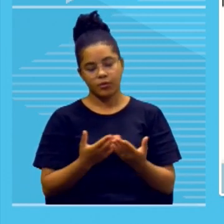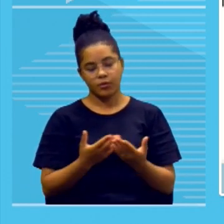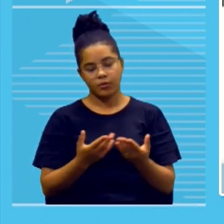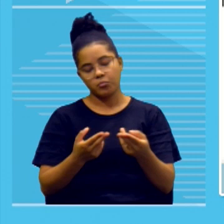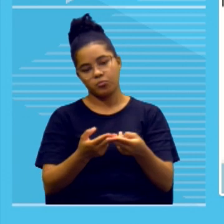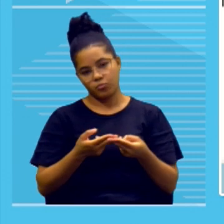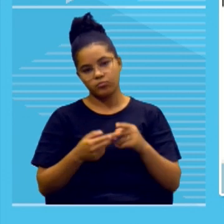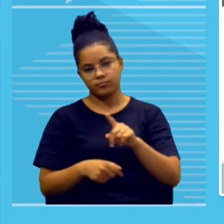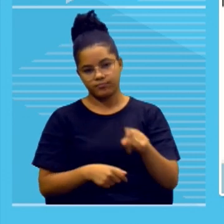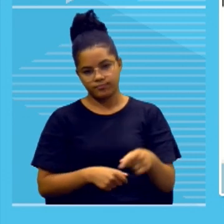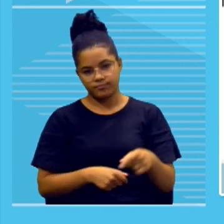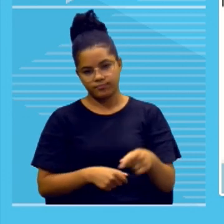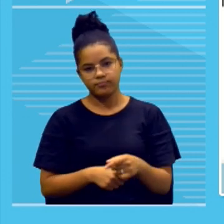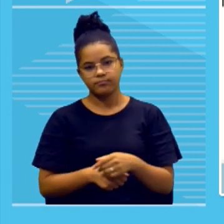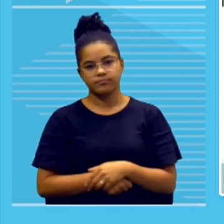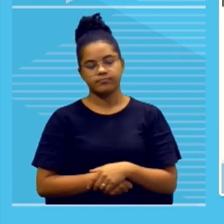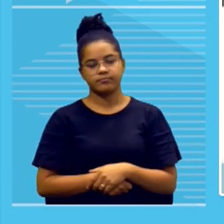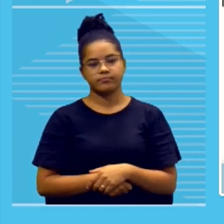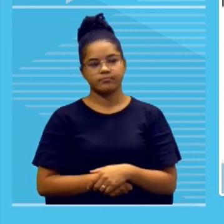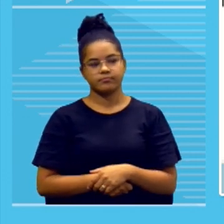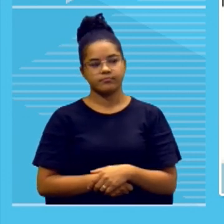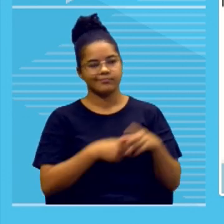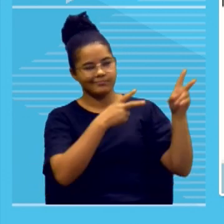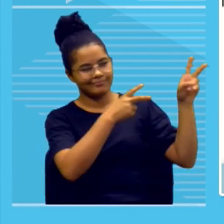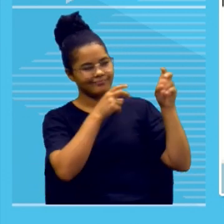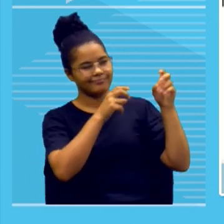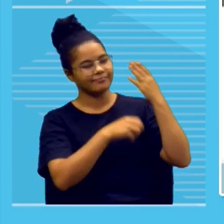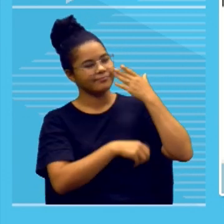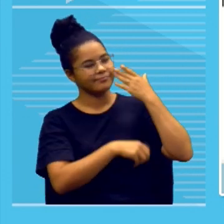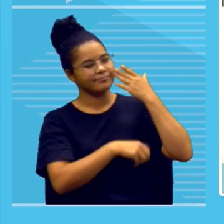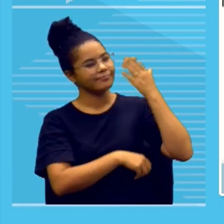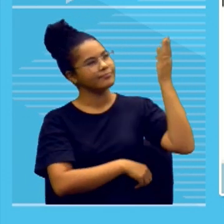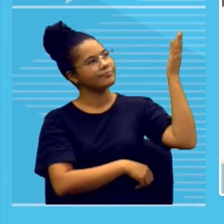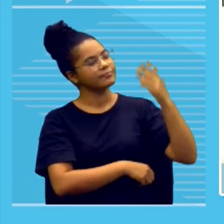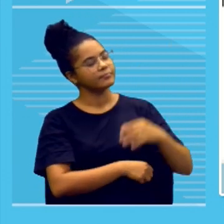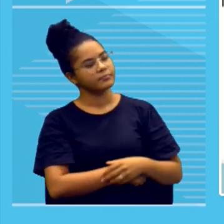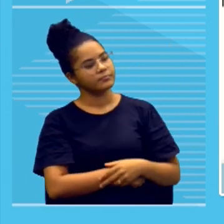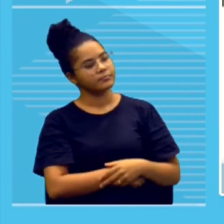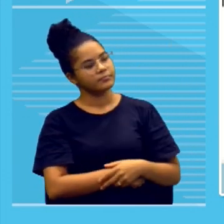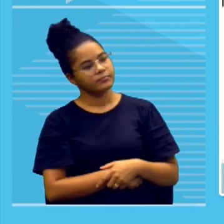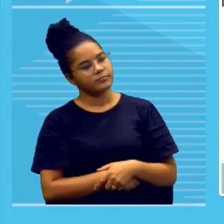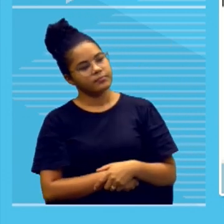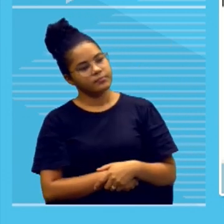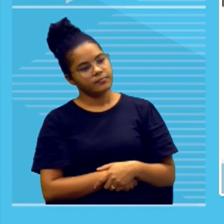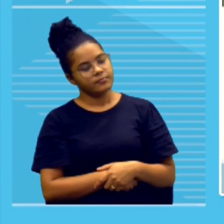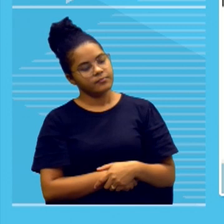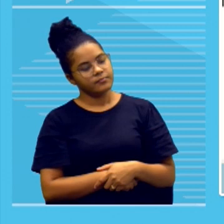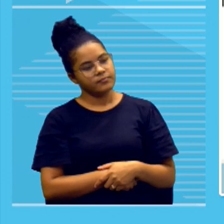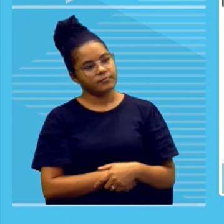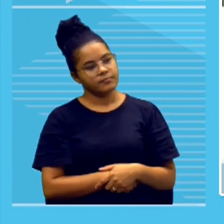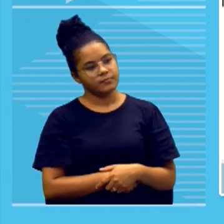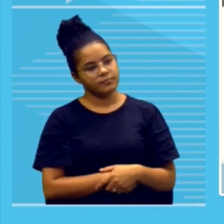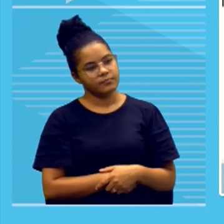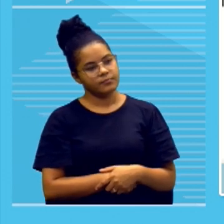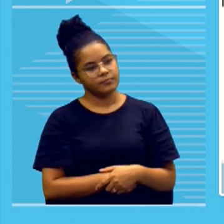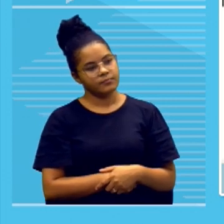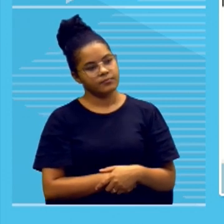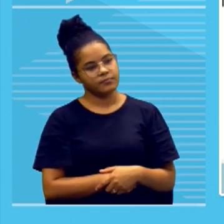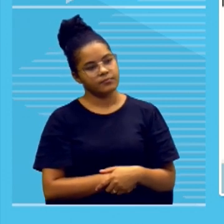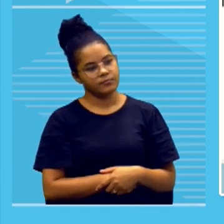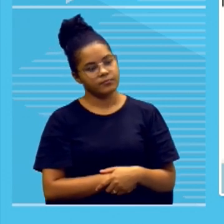vírgula. Os alunos não se mostraram interessados, vírgula, e o